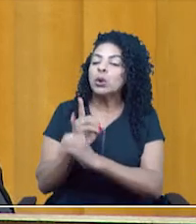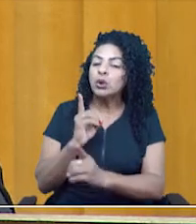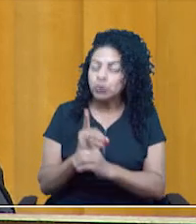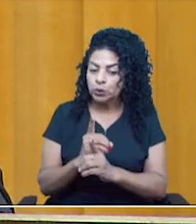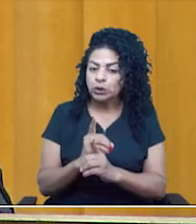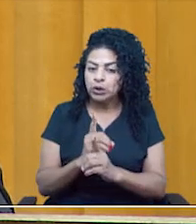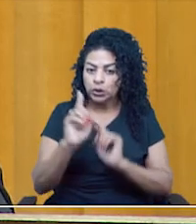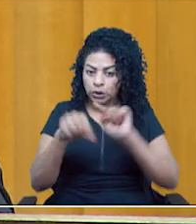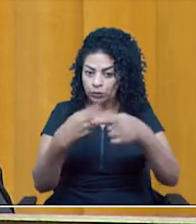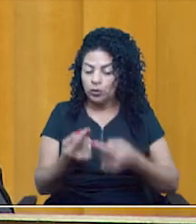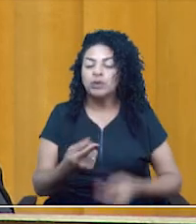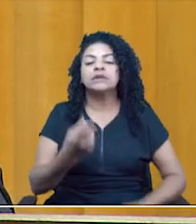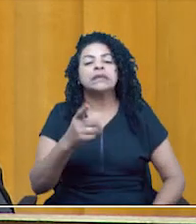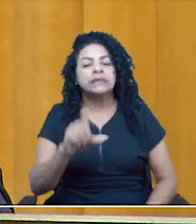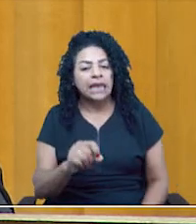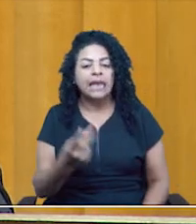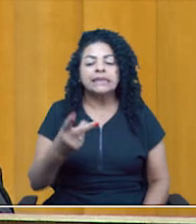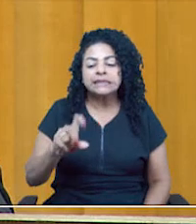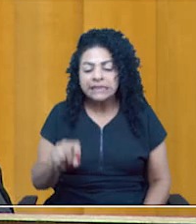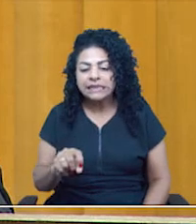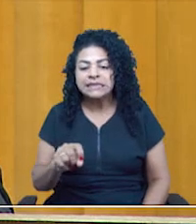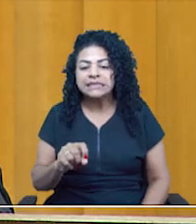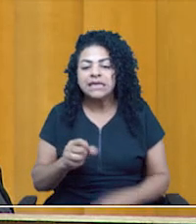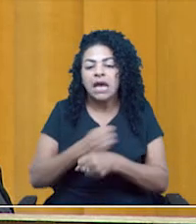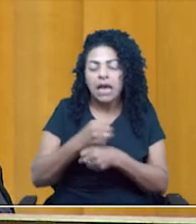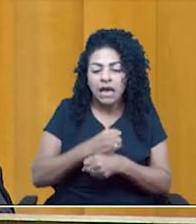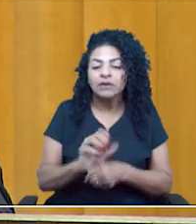terão bengalas e terão outros acessórios que até então eram